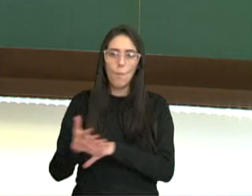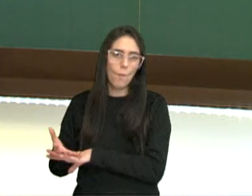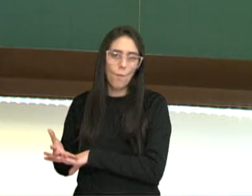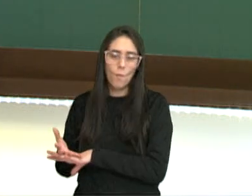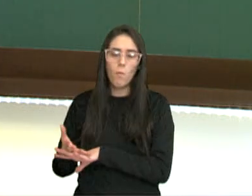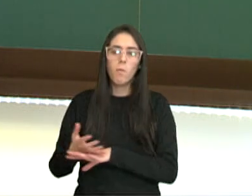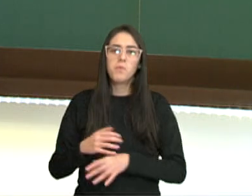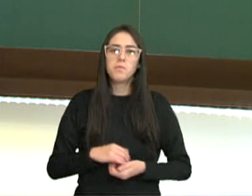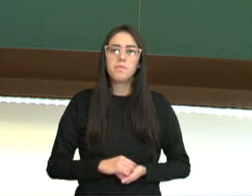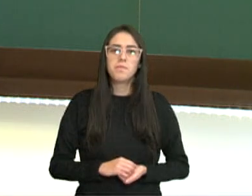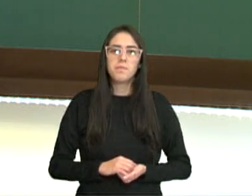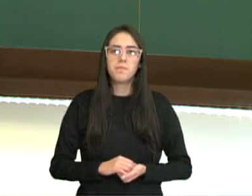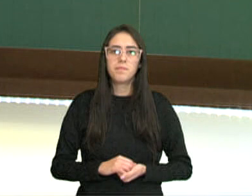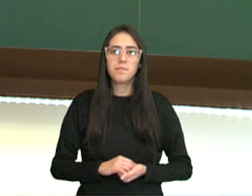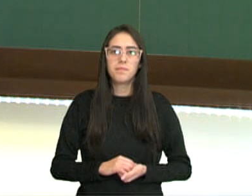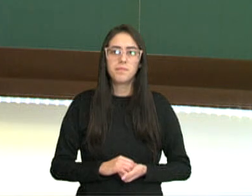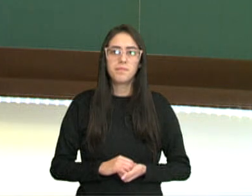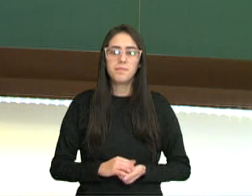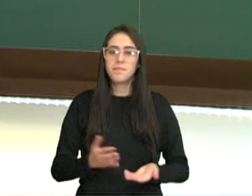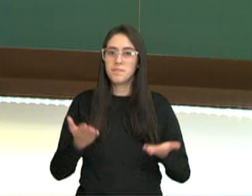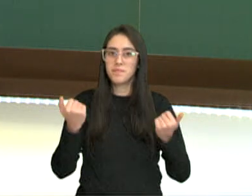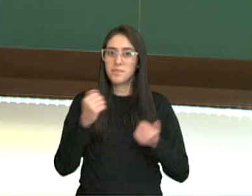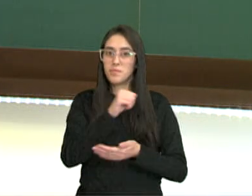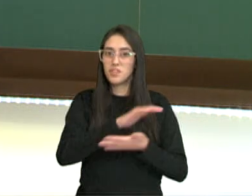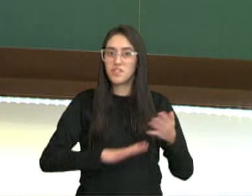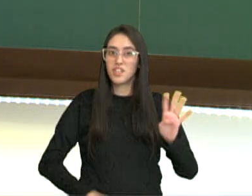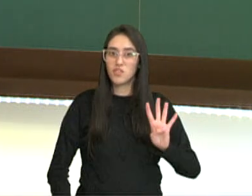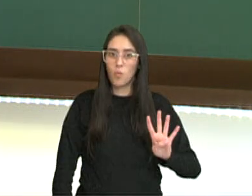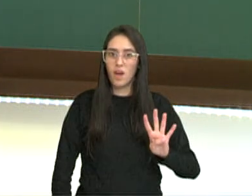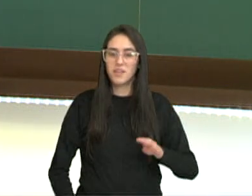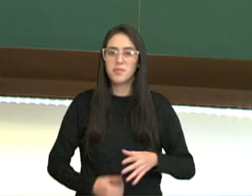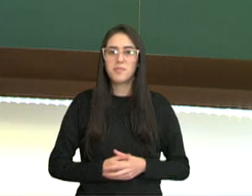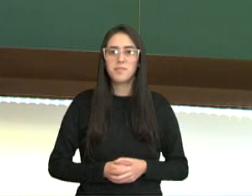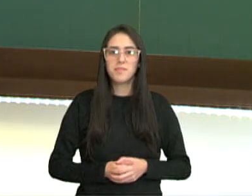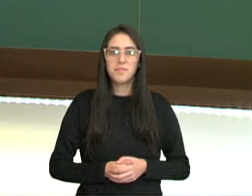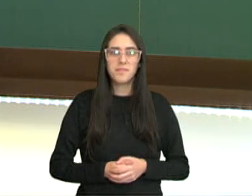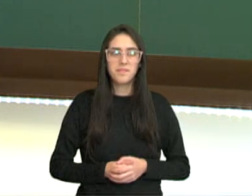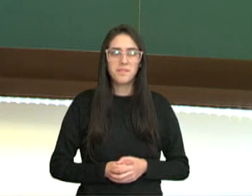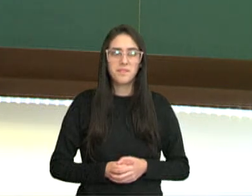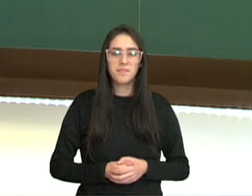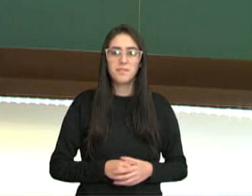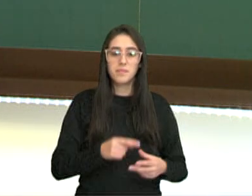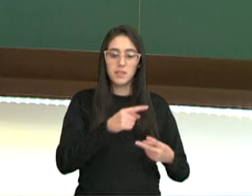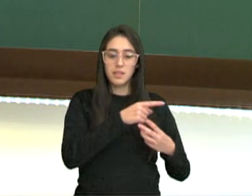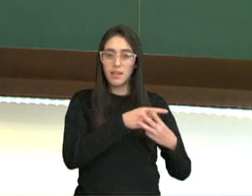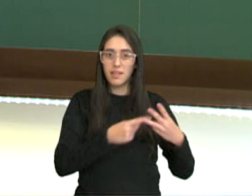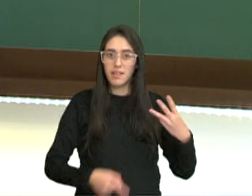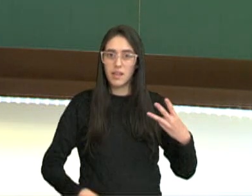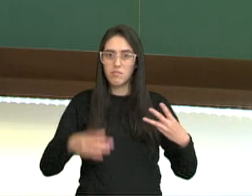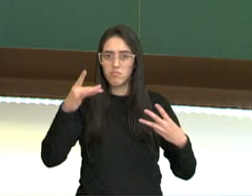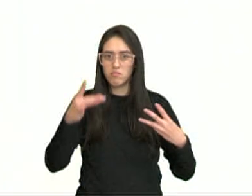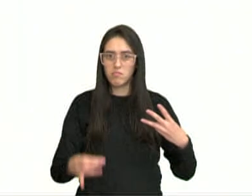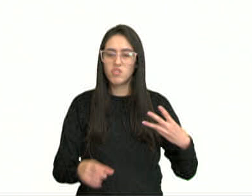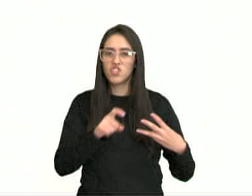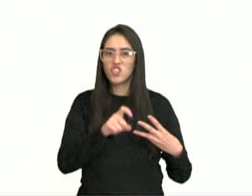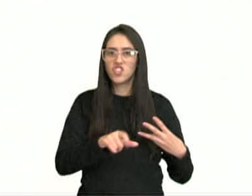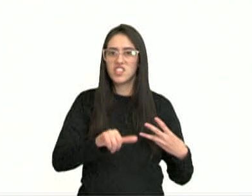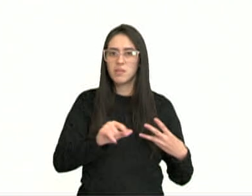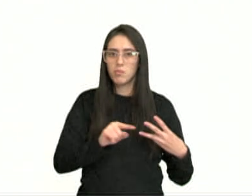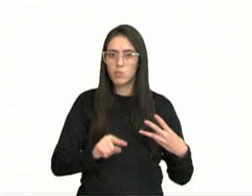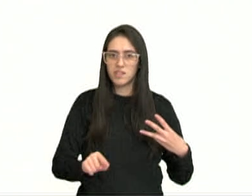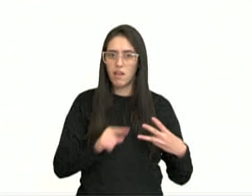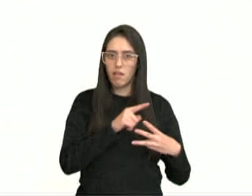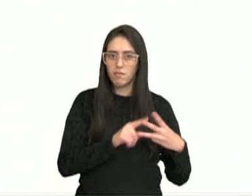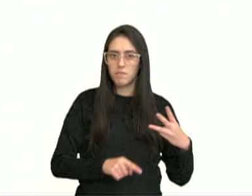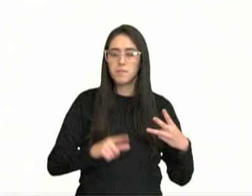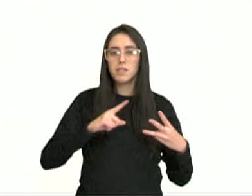então. Vamos para a atividade 4? Os três elementos X, Y e Z têm as